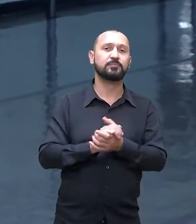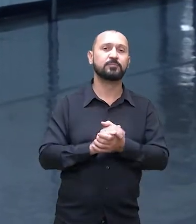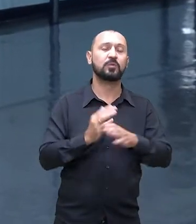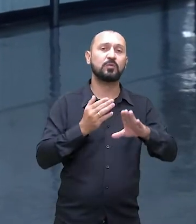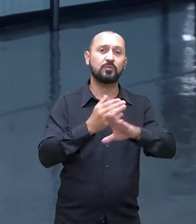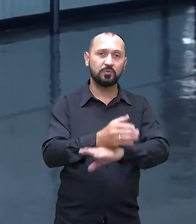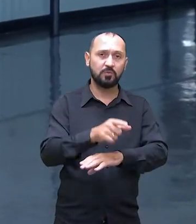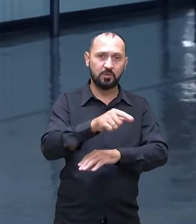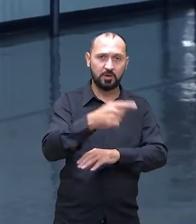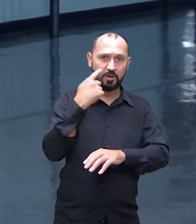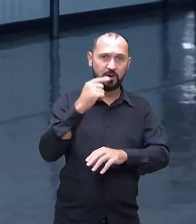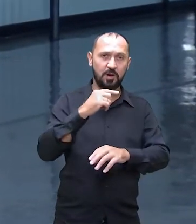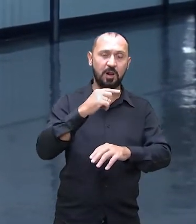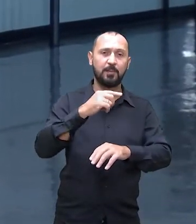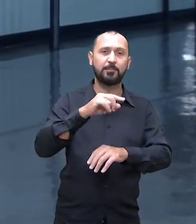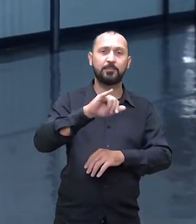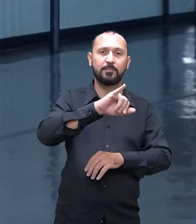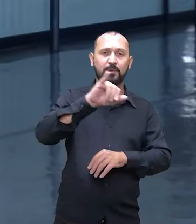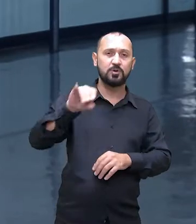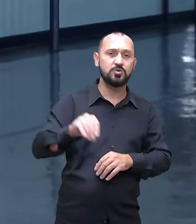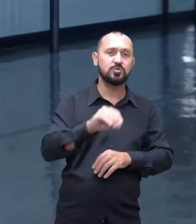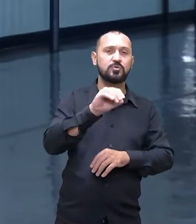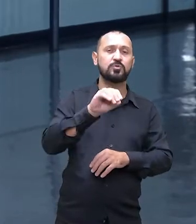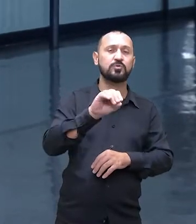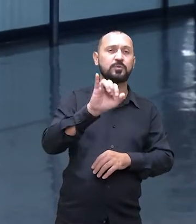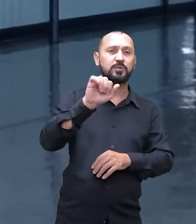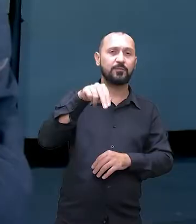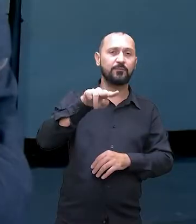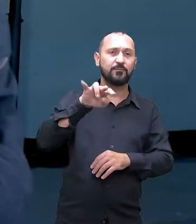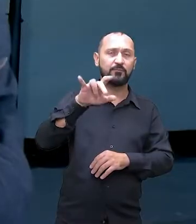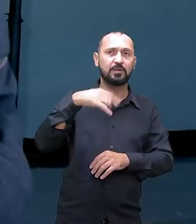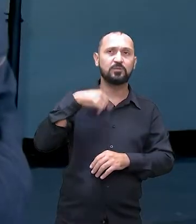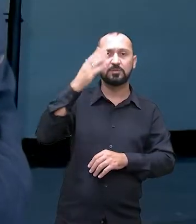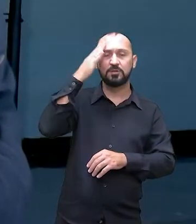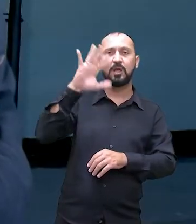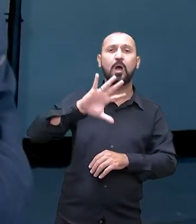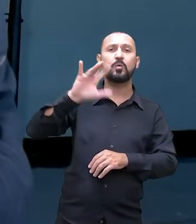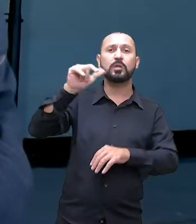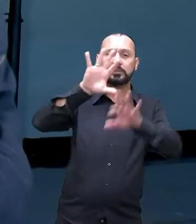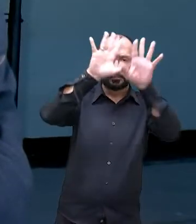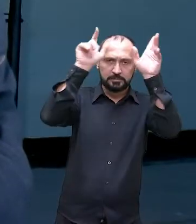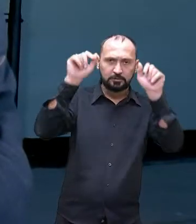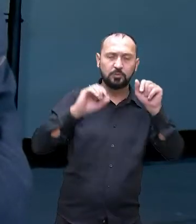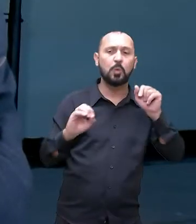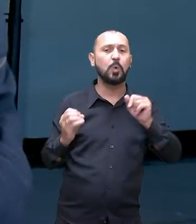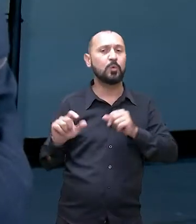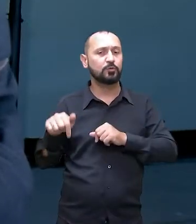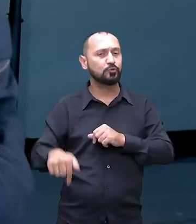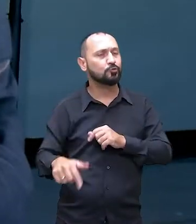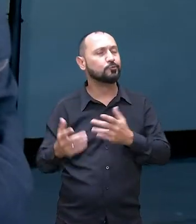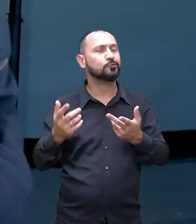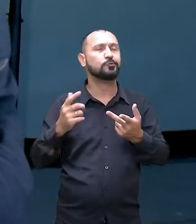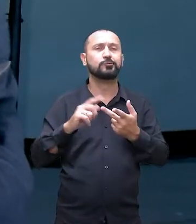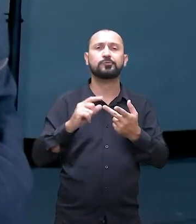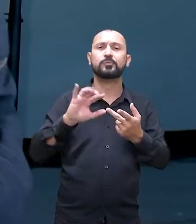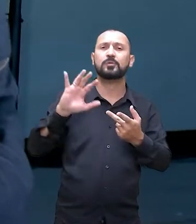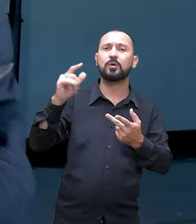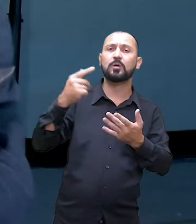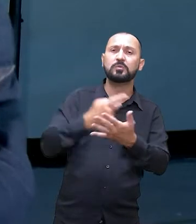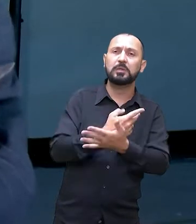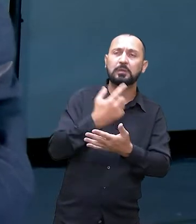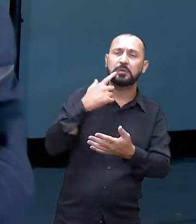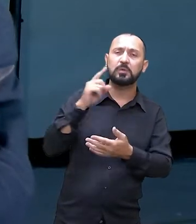para Joinville, eu sei o que está acontecendo lá em Manaus, eu sei o que está acontecendo lá no Sul, no Rio Grande do Sul, sei onde está acontecendo